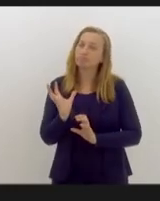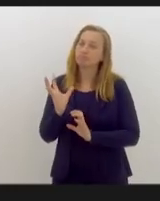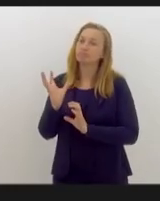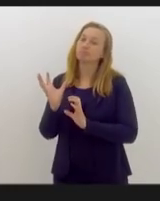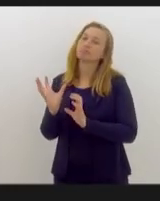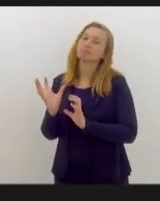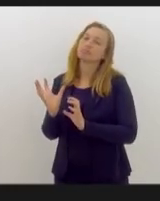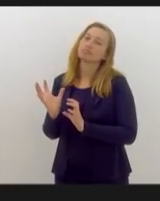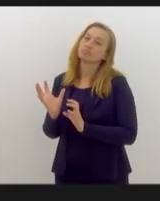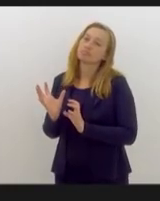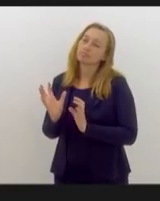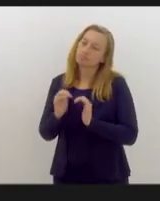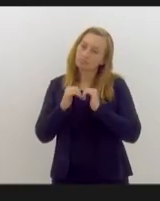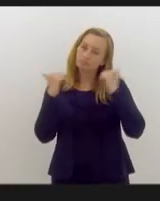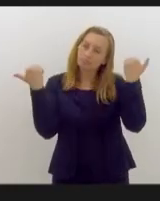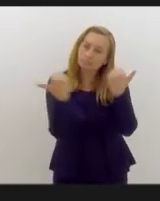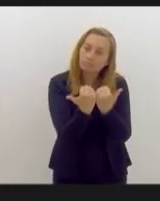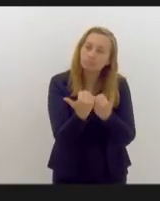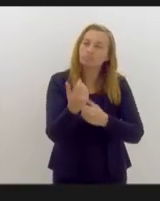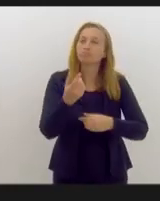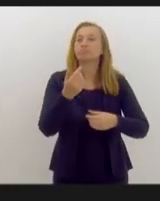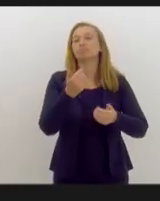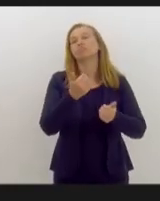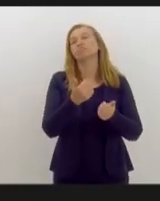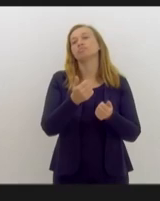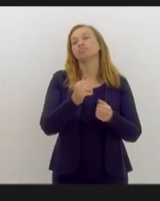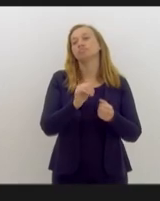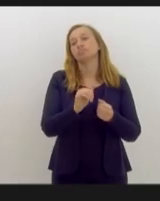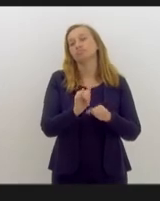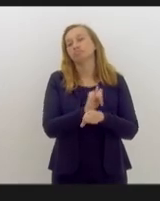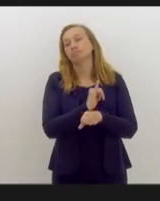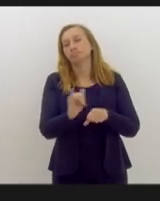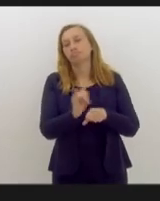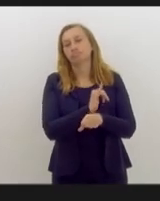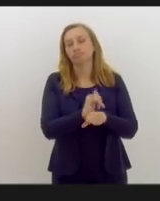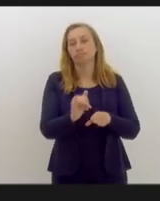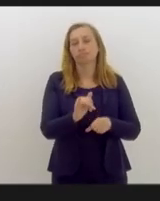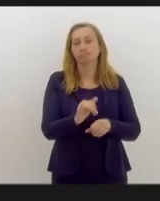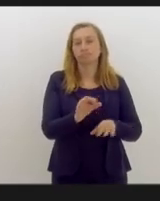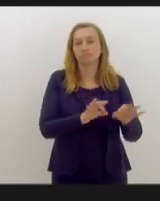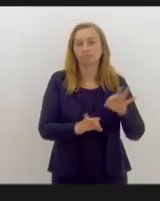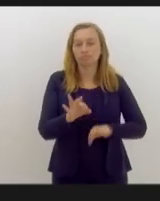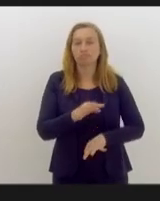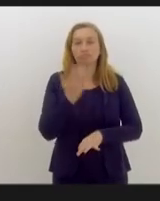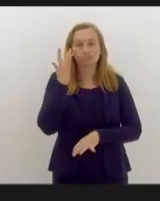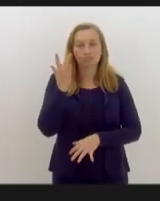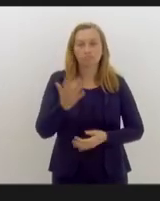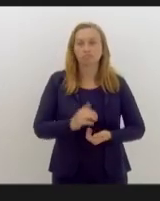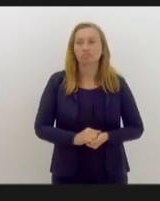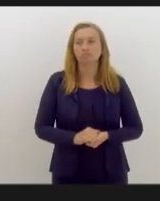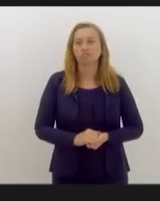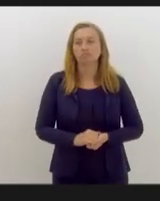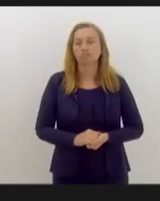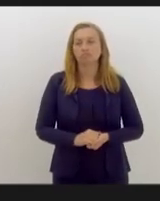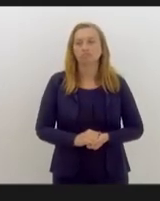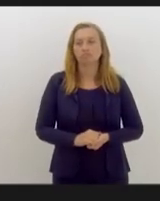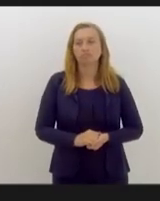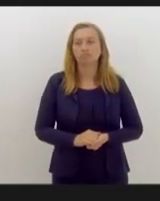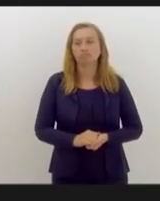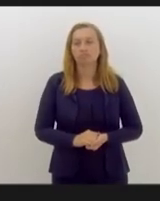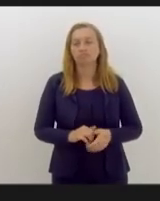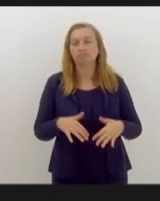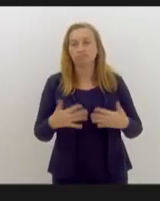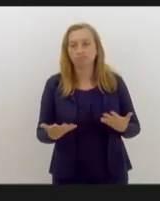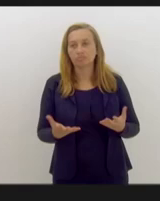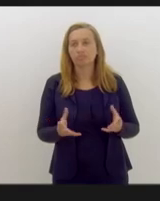a articulação das políticas a partir da construção de um plano. Então, acho que devemos, enquanto